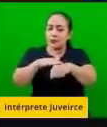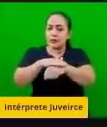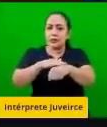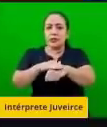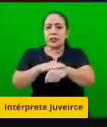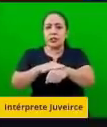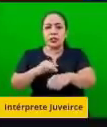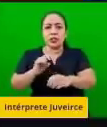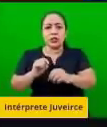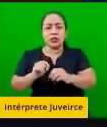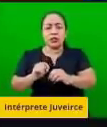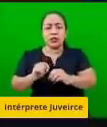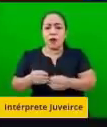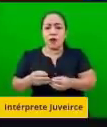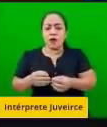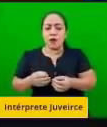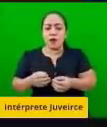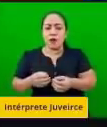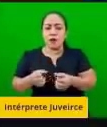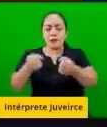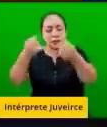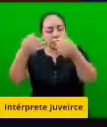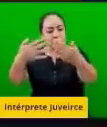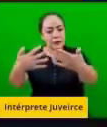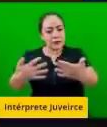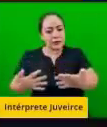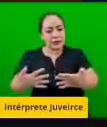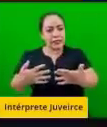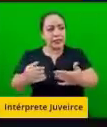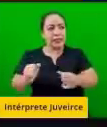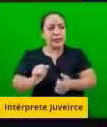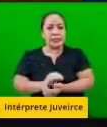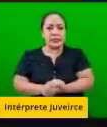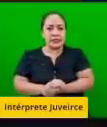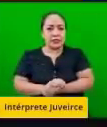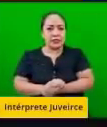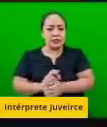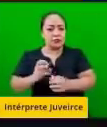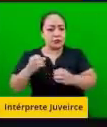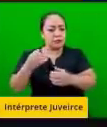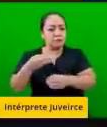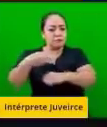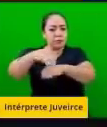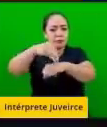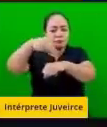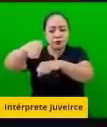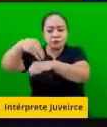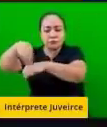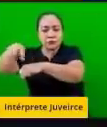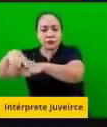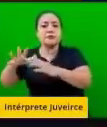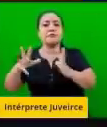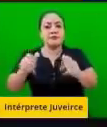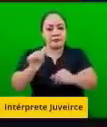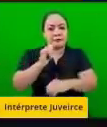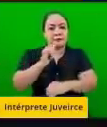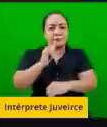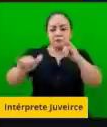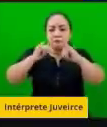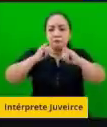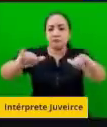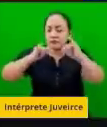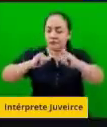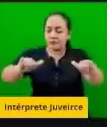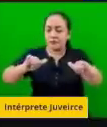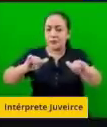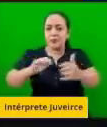passando essas orientações, né, retomando e reforçando essas orientações, mas depois elas estarão